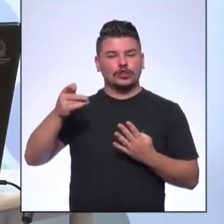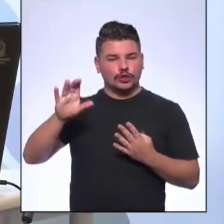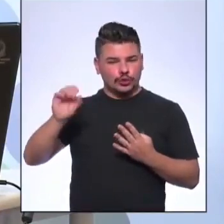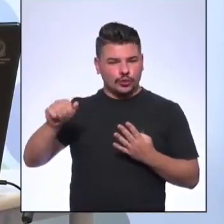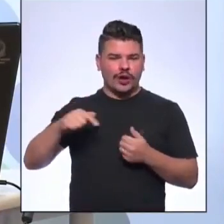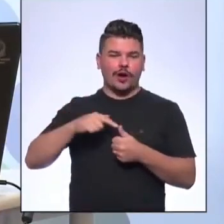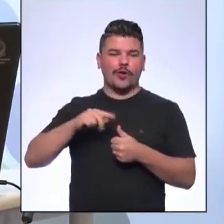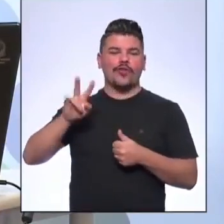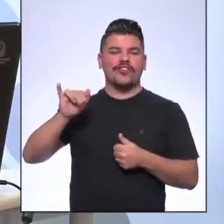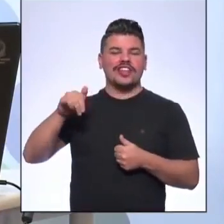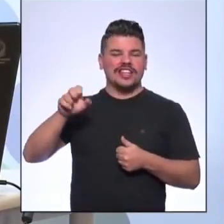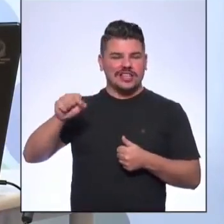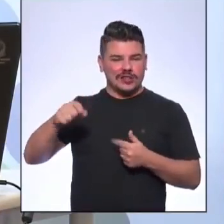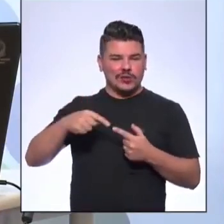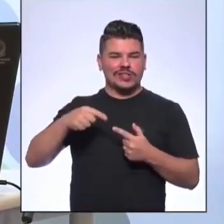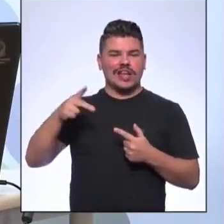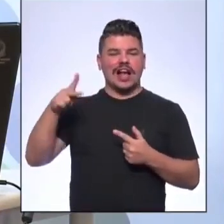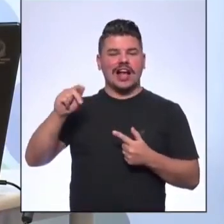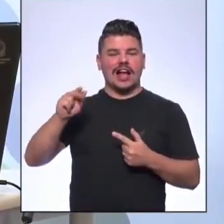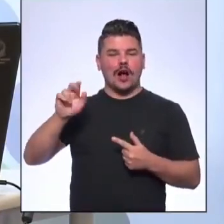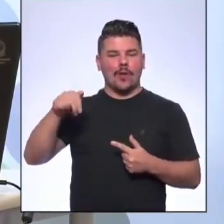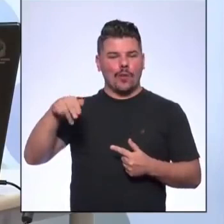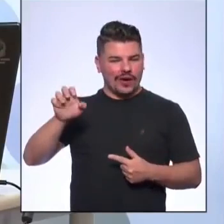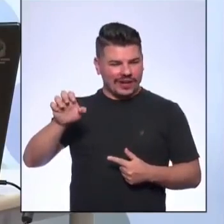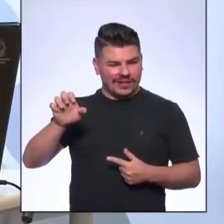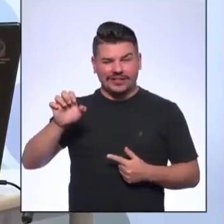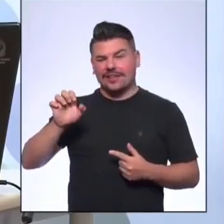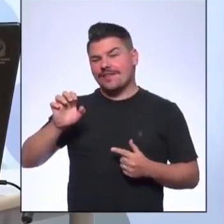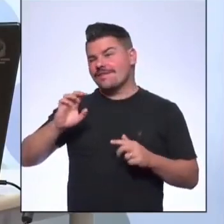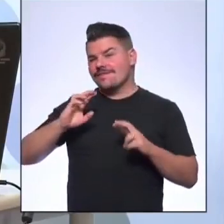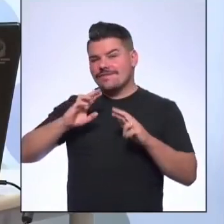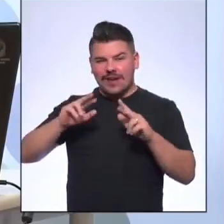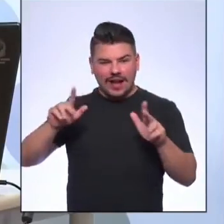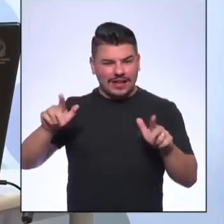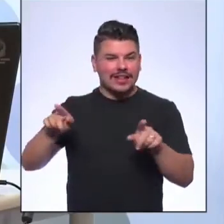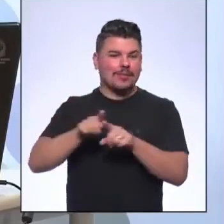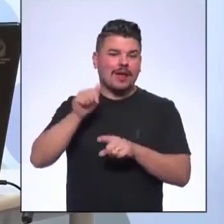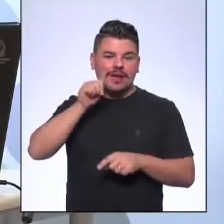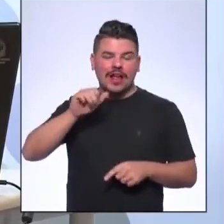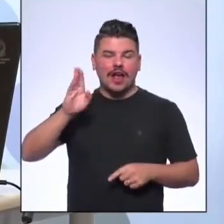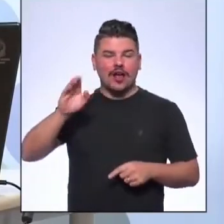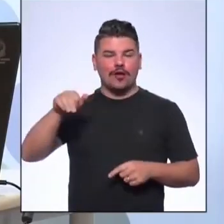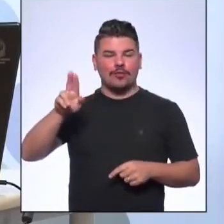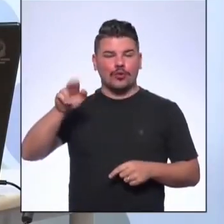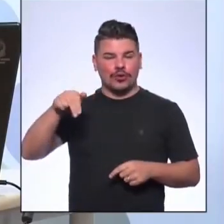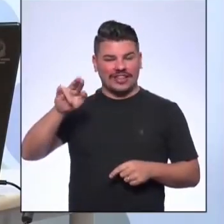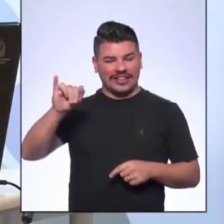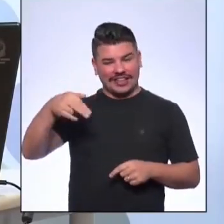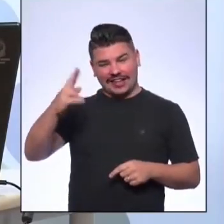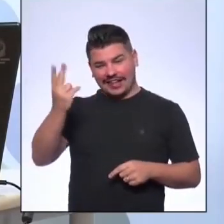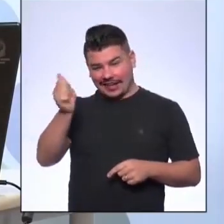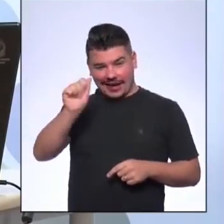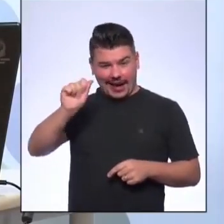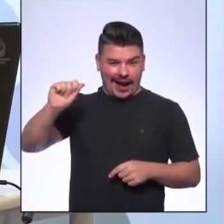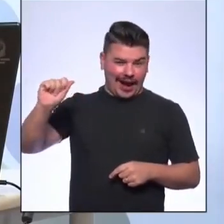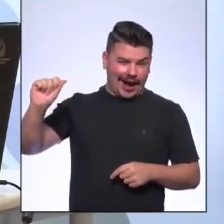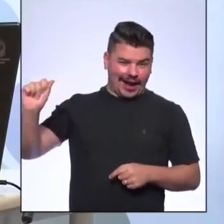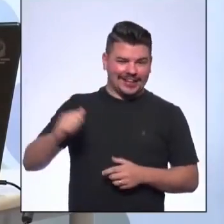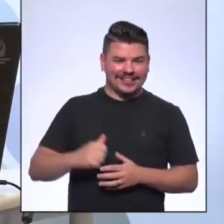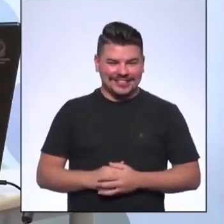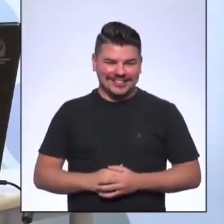Vinícius, Cauane, muita gente, a Bruninha, o nome dela que saiu